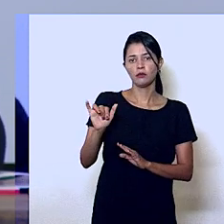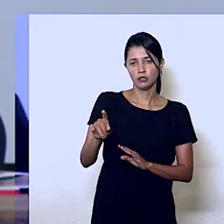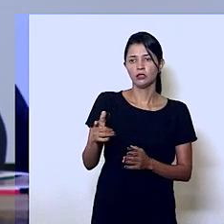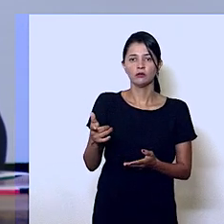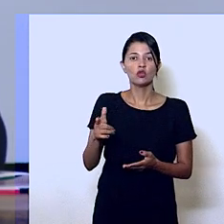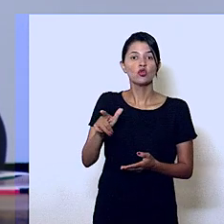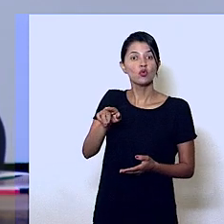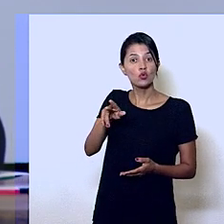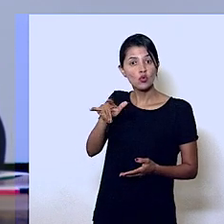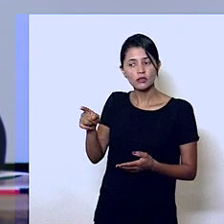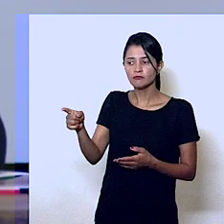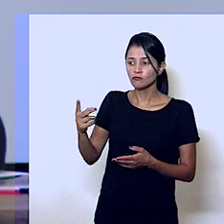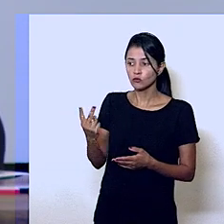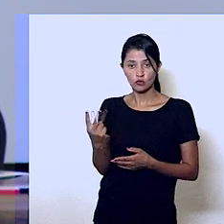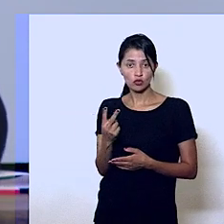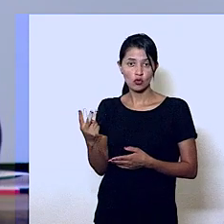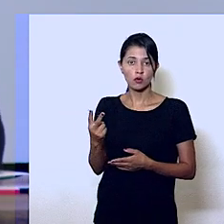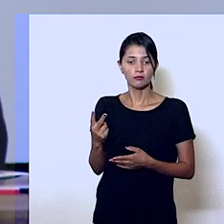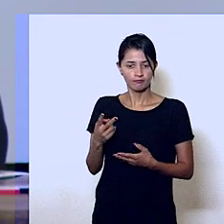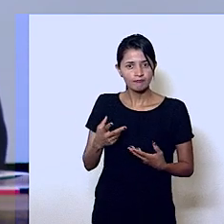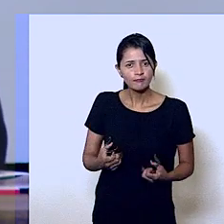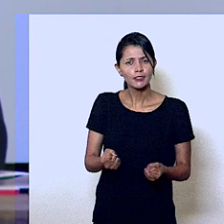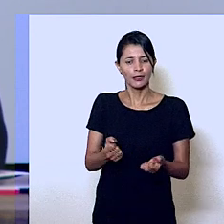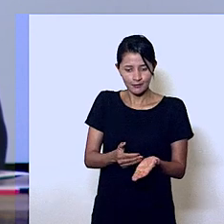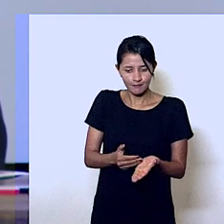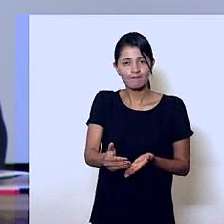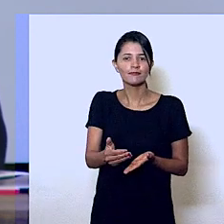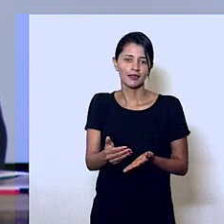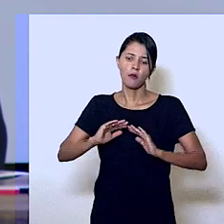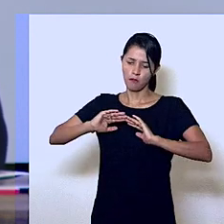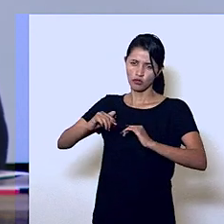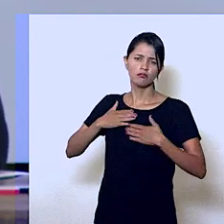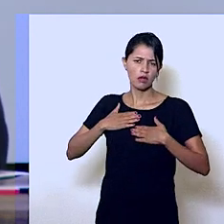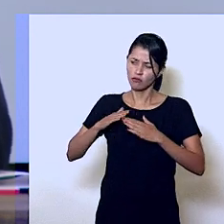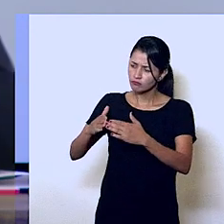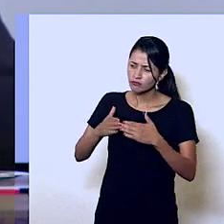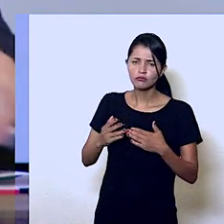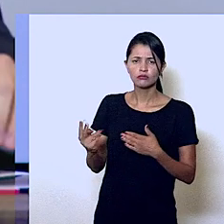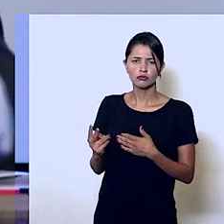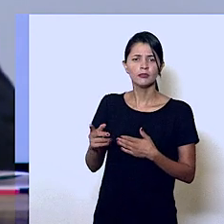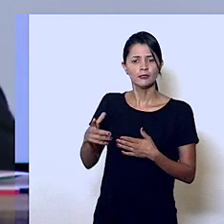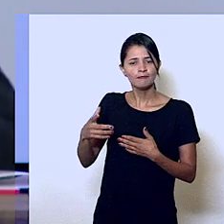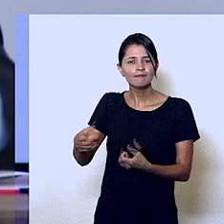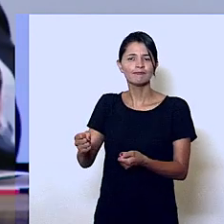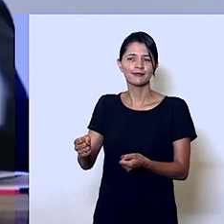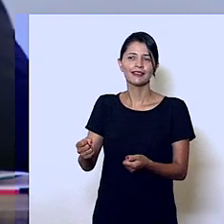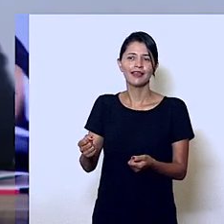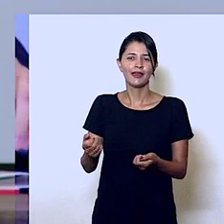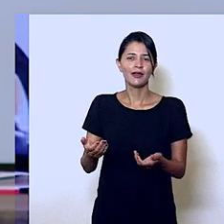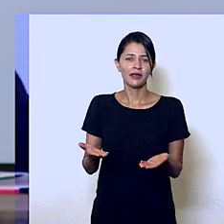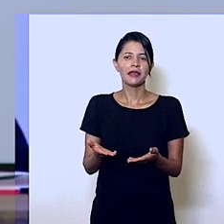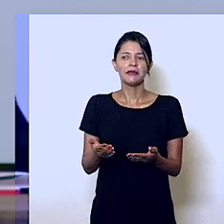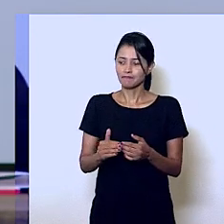realmente essa iniciativa, um pedido meu aqui, que transcende esse momento que nós vivemos